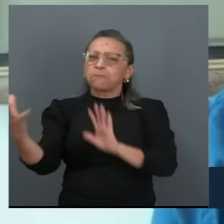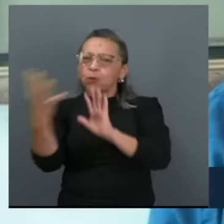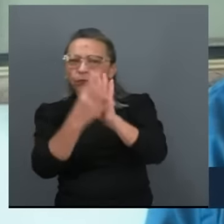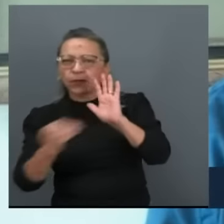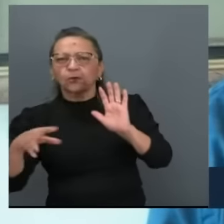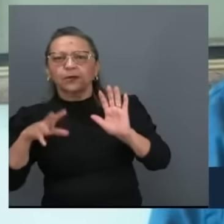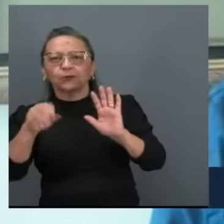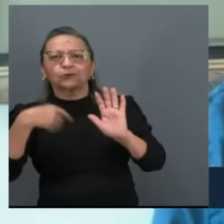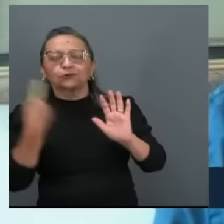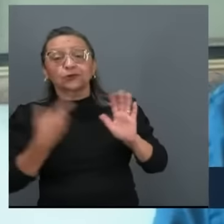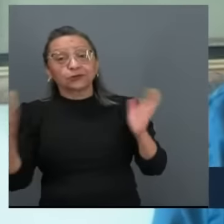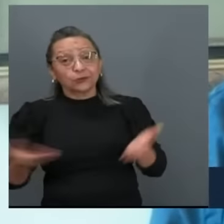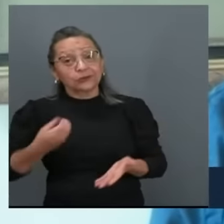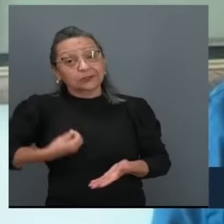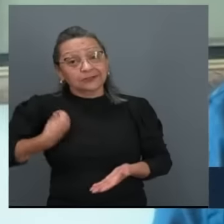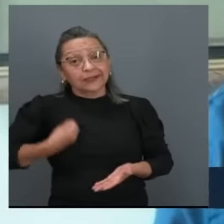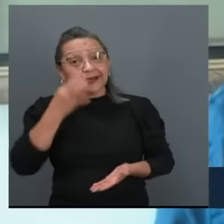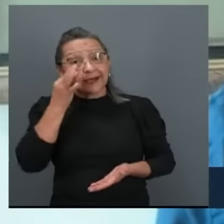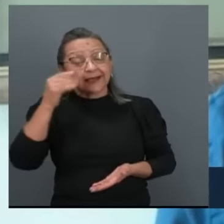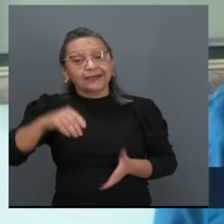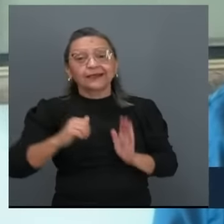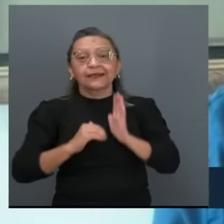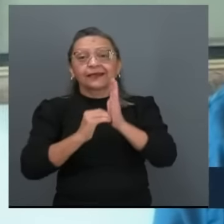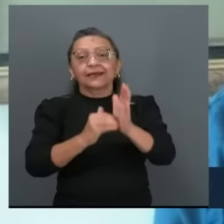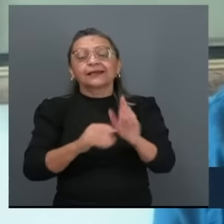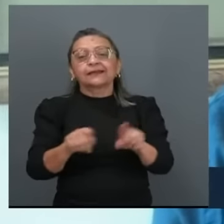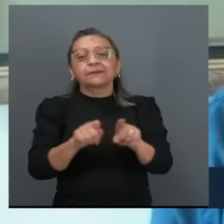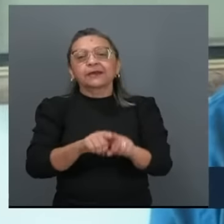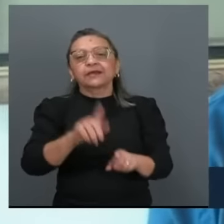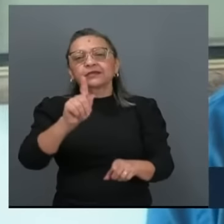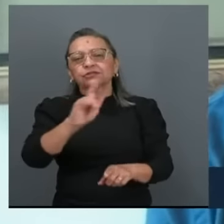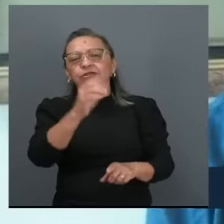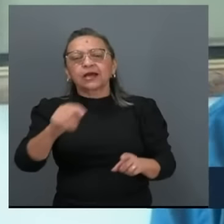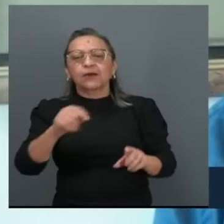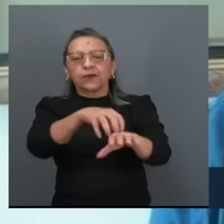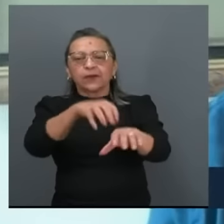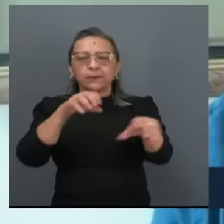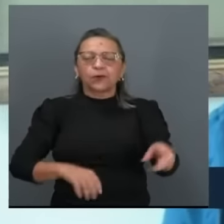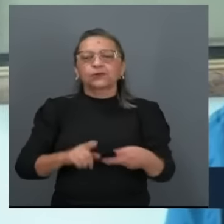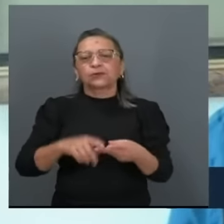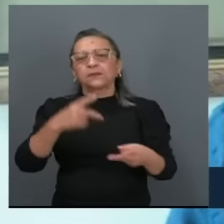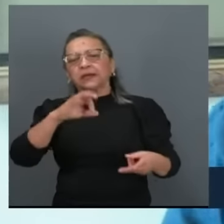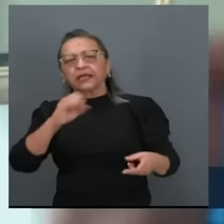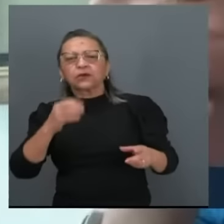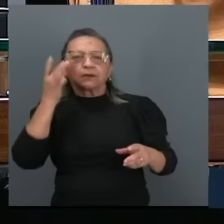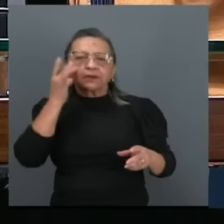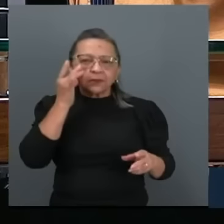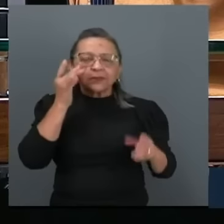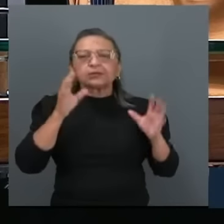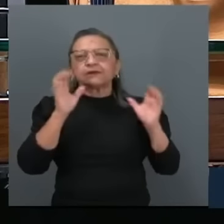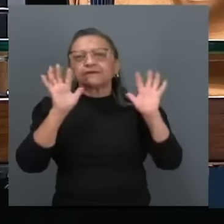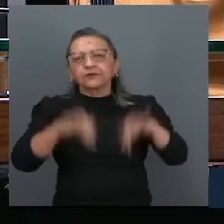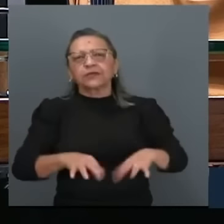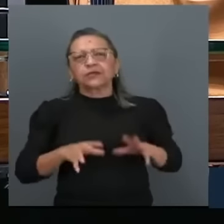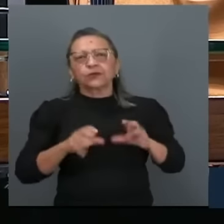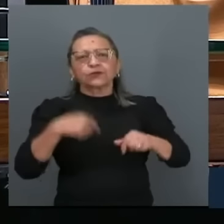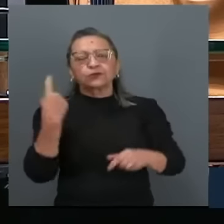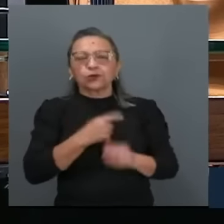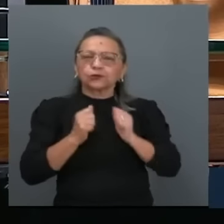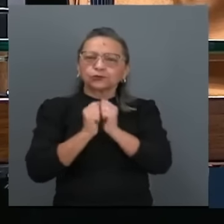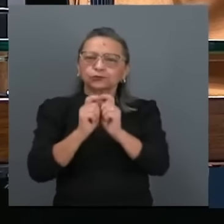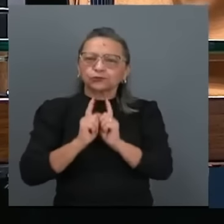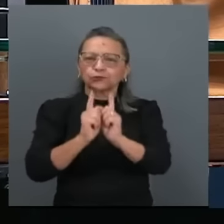hoje presencialmente, ao Girão, que já está remotamente, ao Plínio pessoalmente. Enfim, que estejamos juntos a